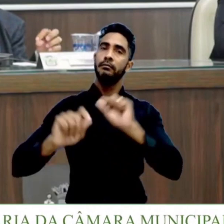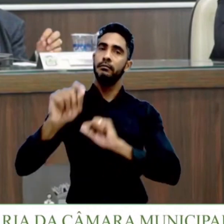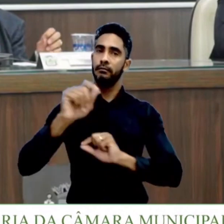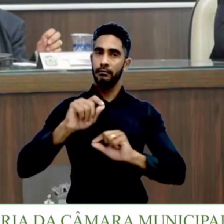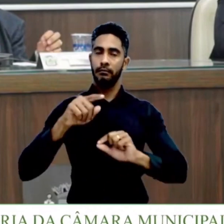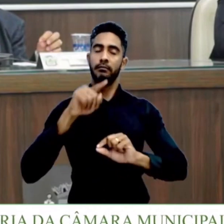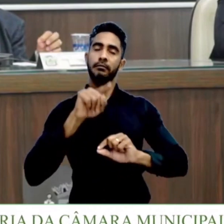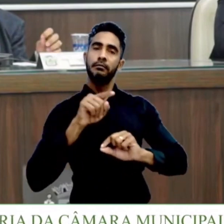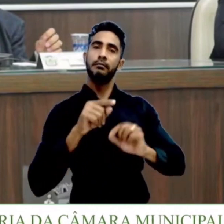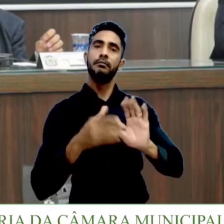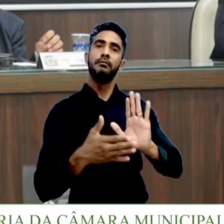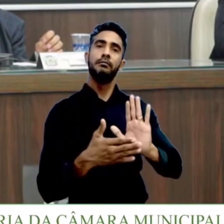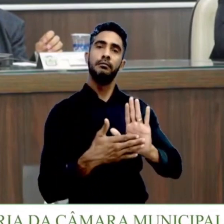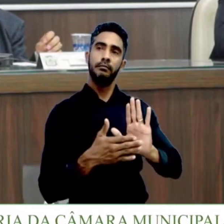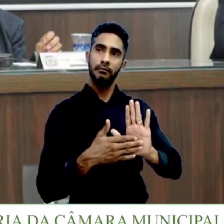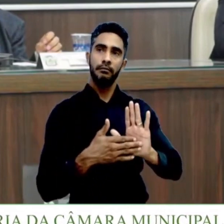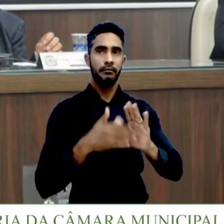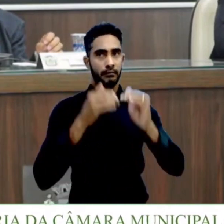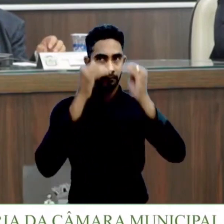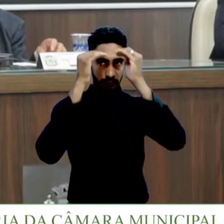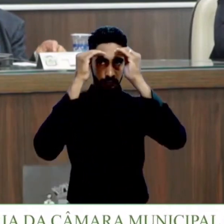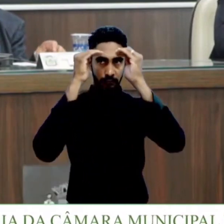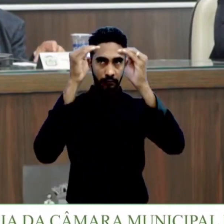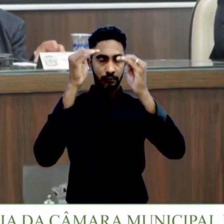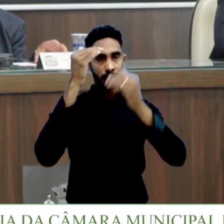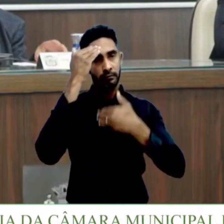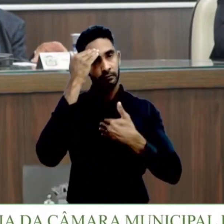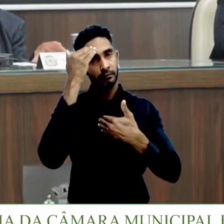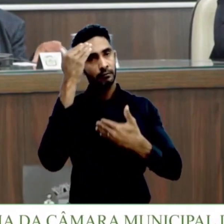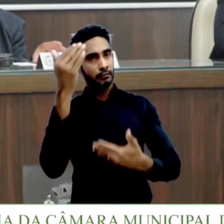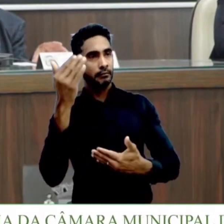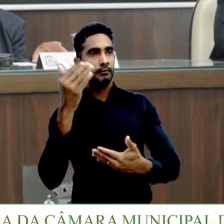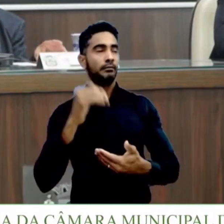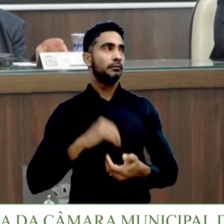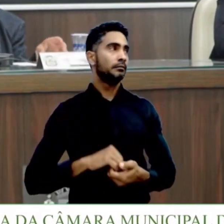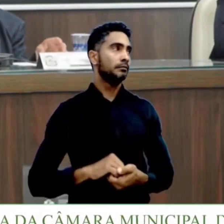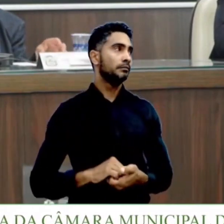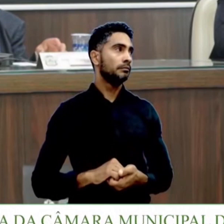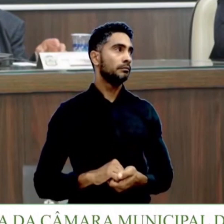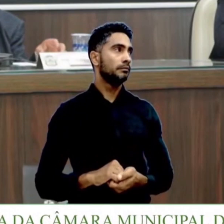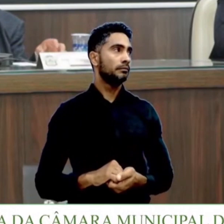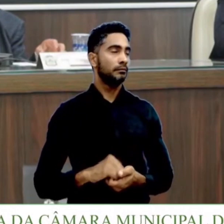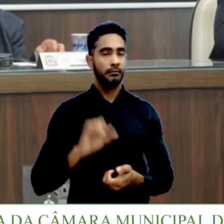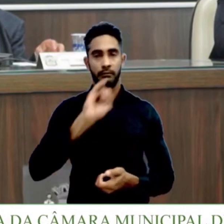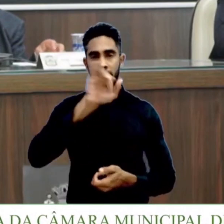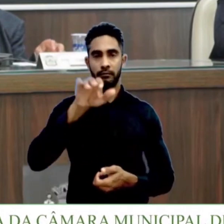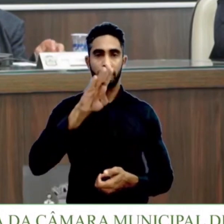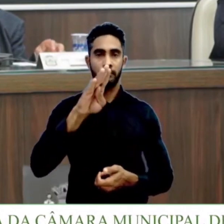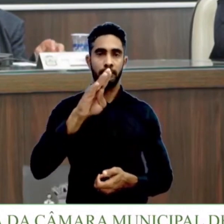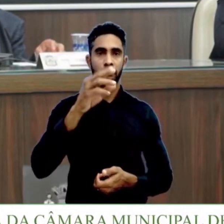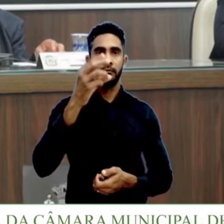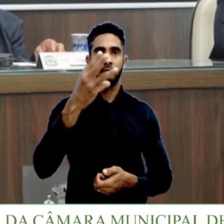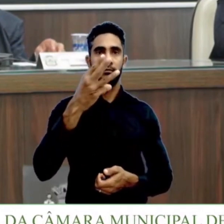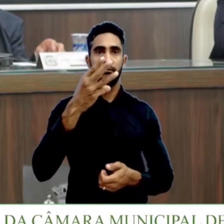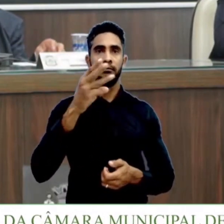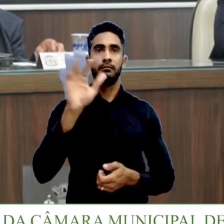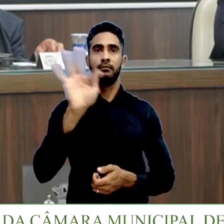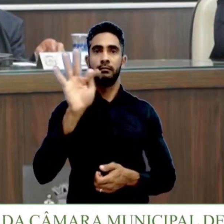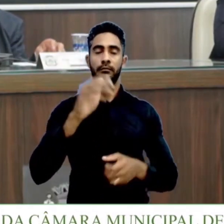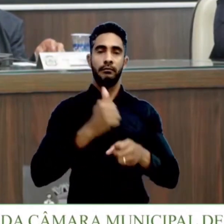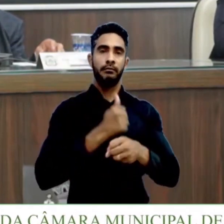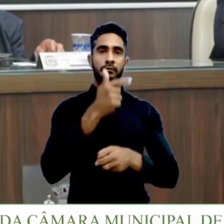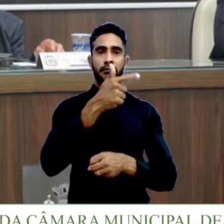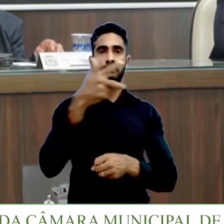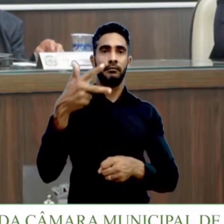com o vosso pronto atendimento, antecipo votos de estima e elevada consideração. Janaúba, 3 de fevereiro